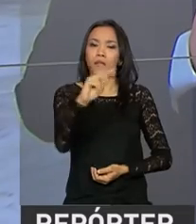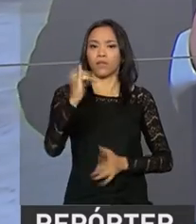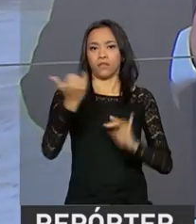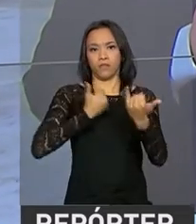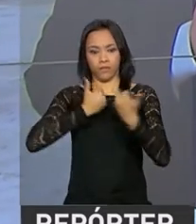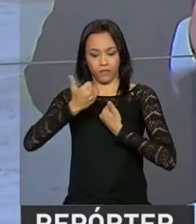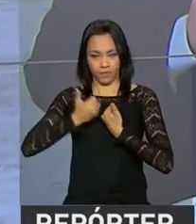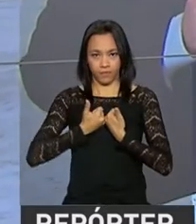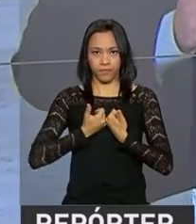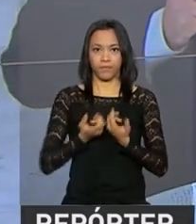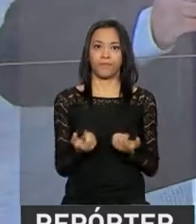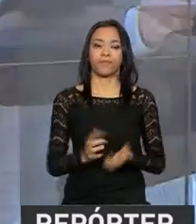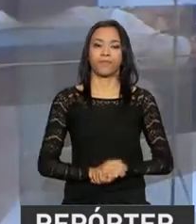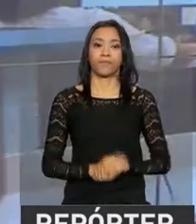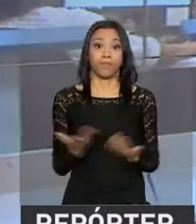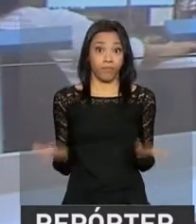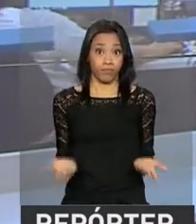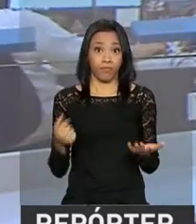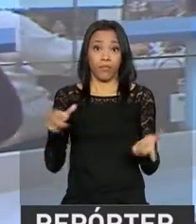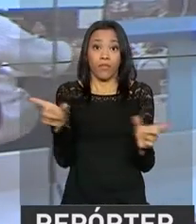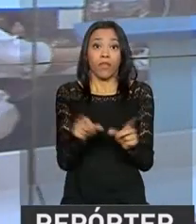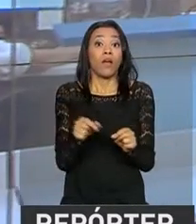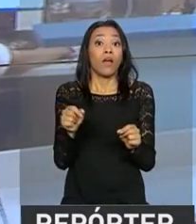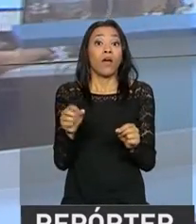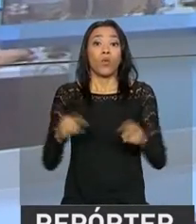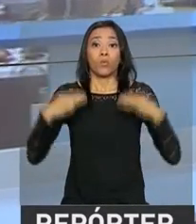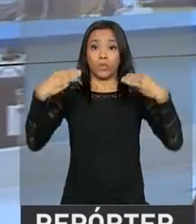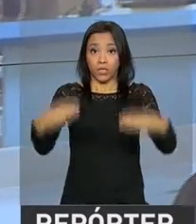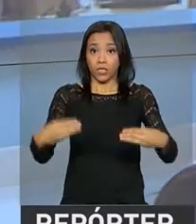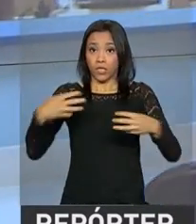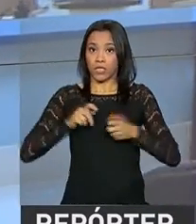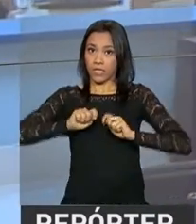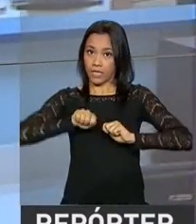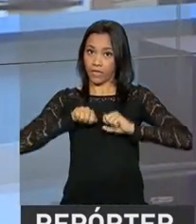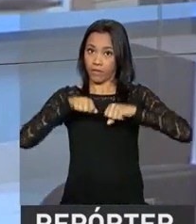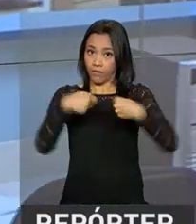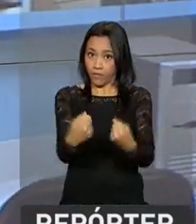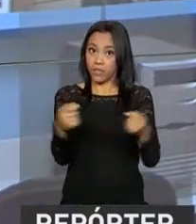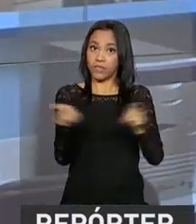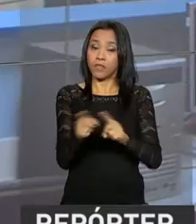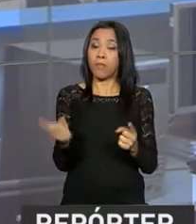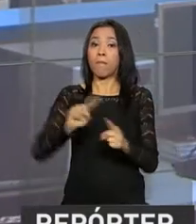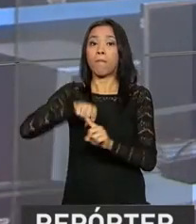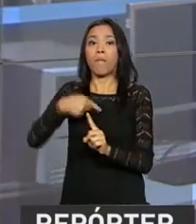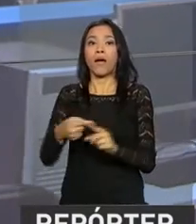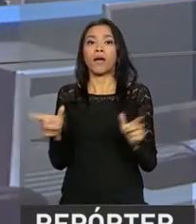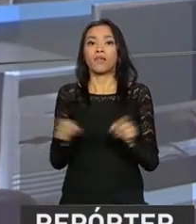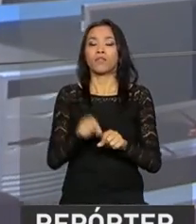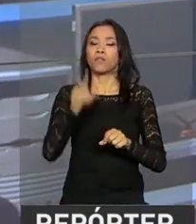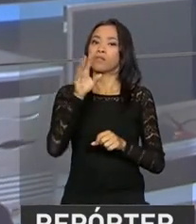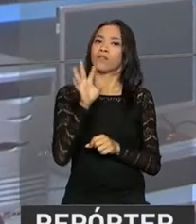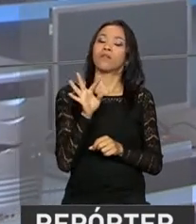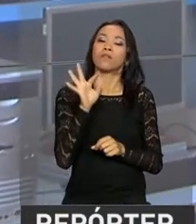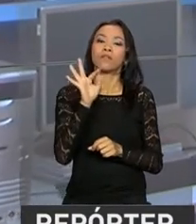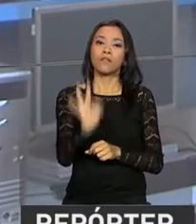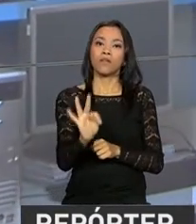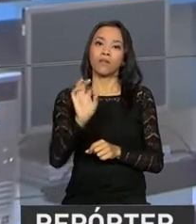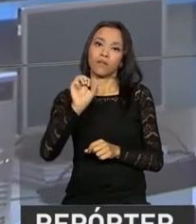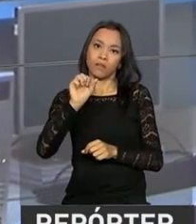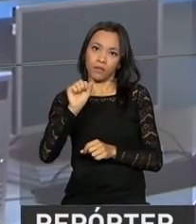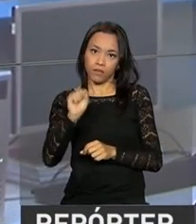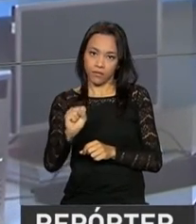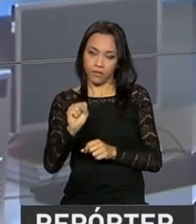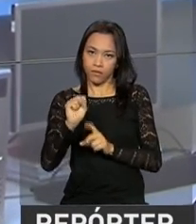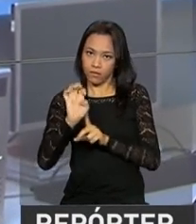suas informações. E olha, o Ministério da Defesa e o Tribunal Superior Eleitoral avaliaram que as eleições municipais transcorreram